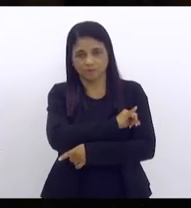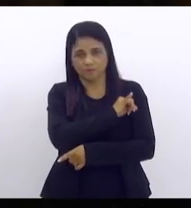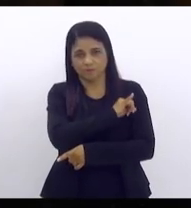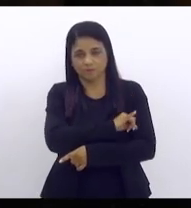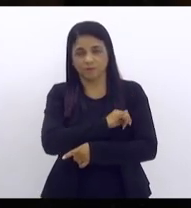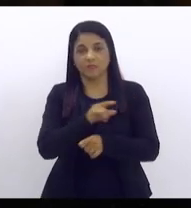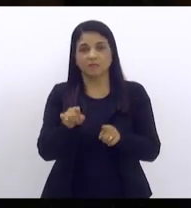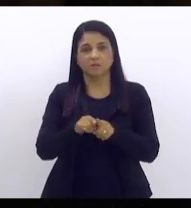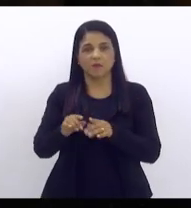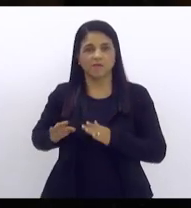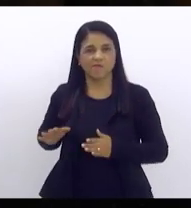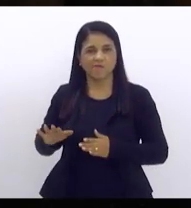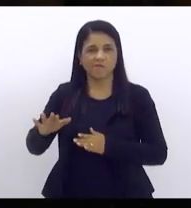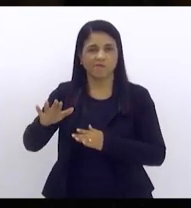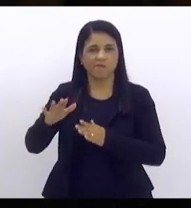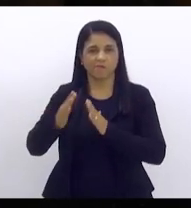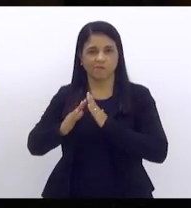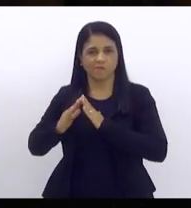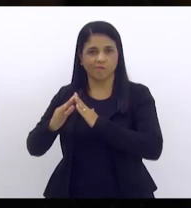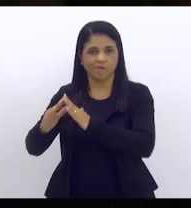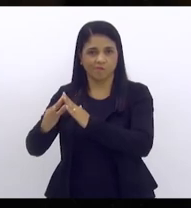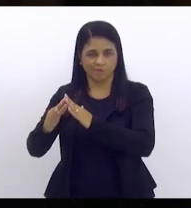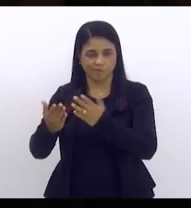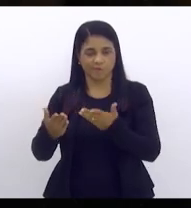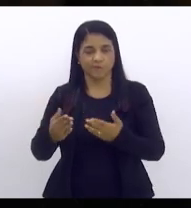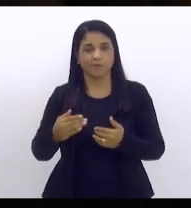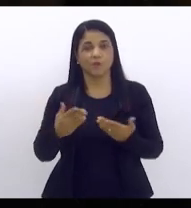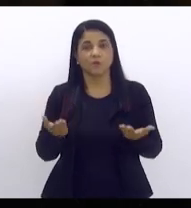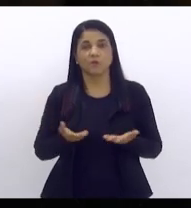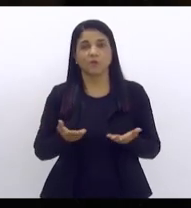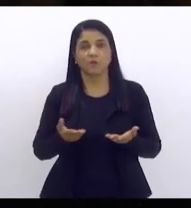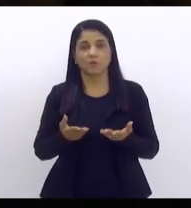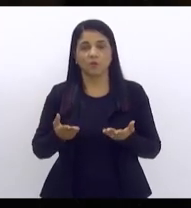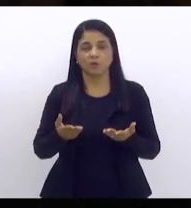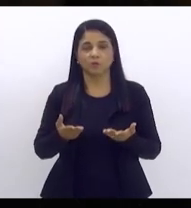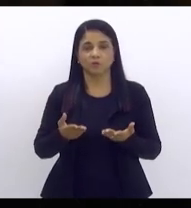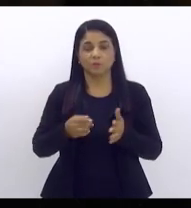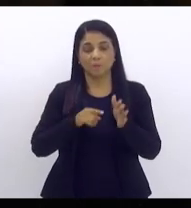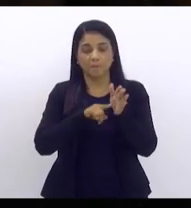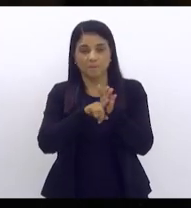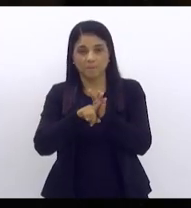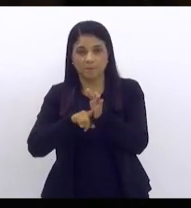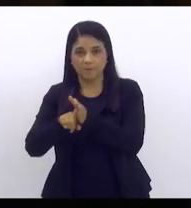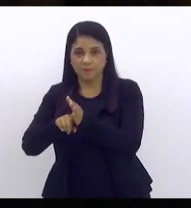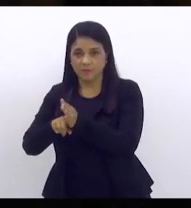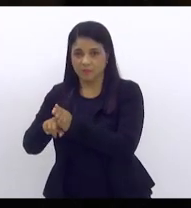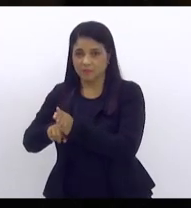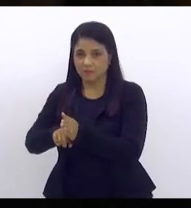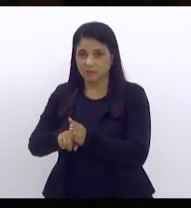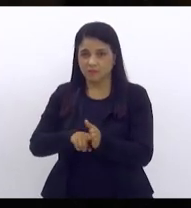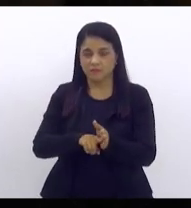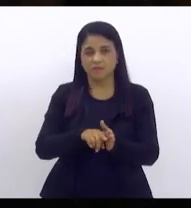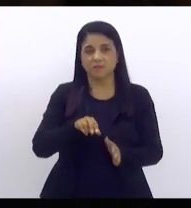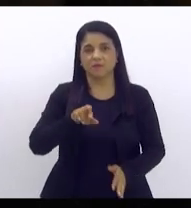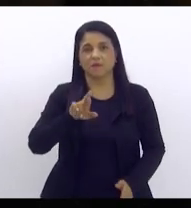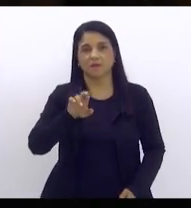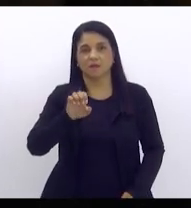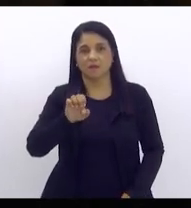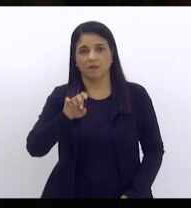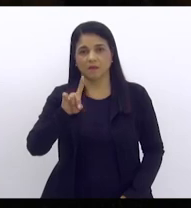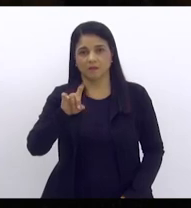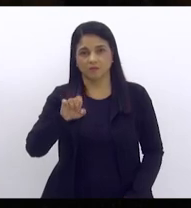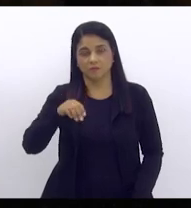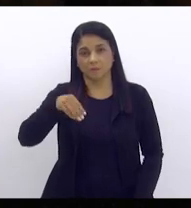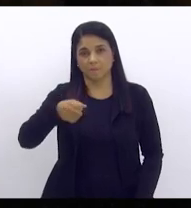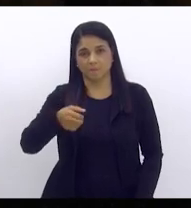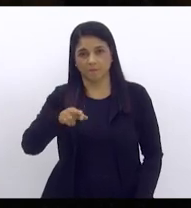em favelas e periferias. Hoje foi lançada uma pesquisa da Redes da Maré que